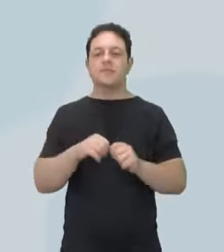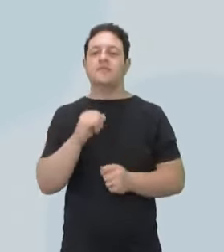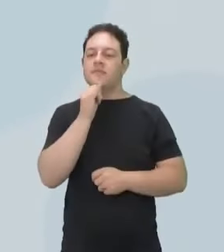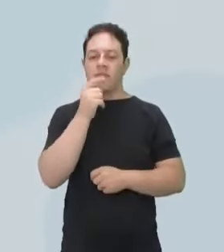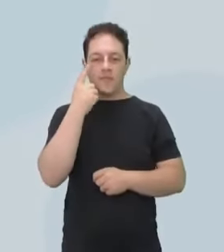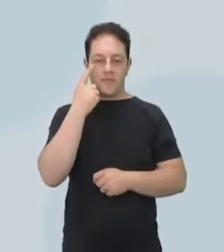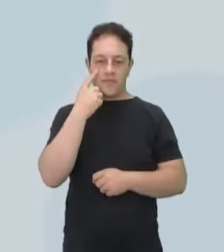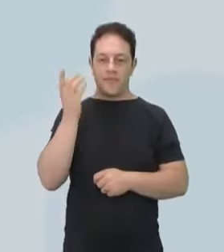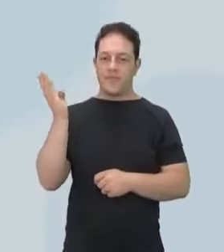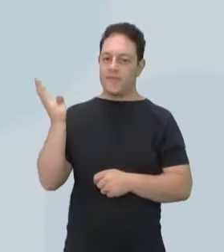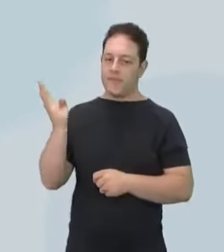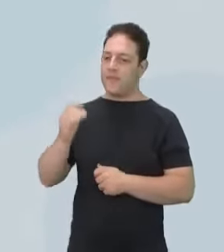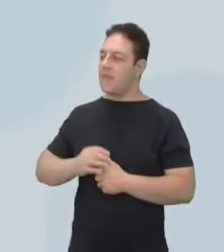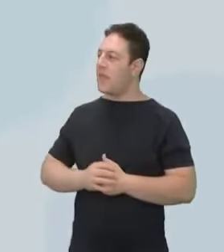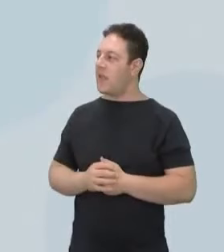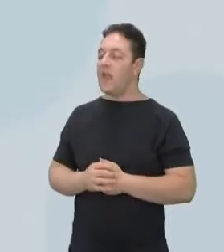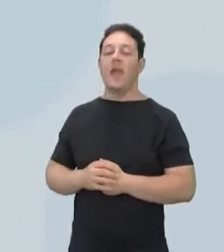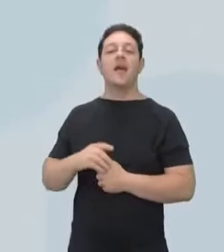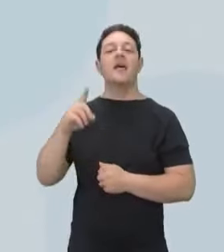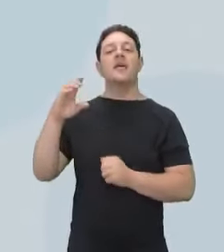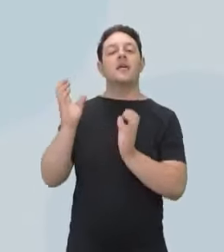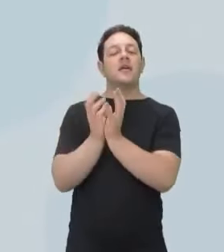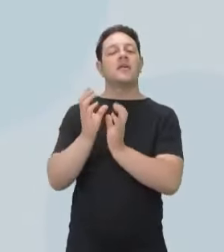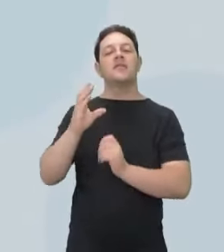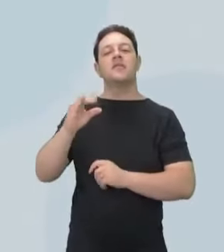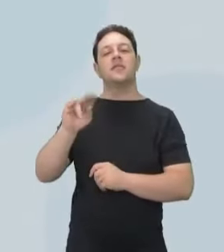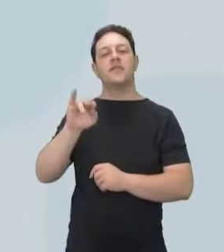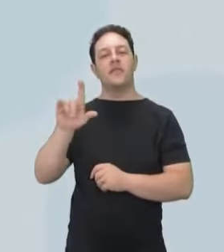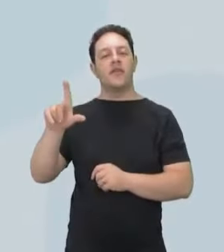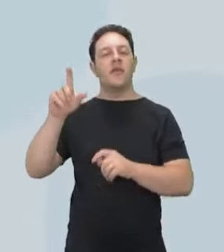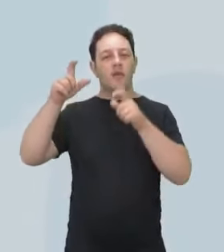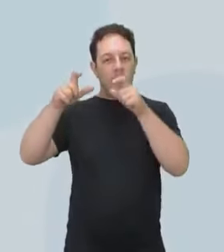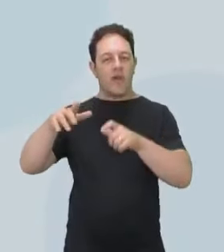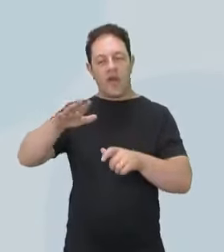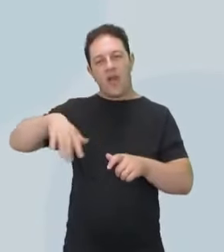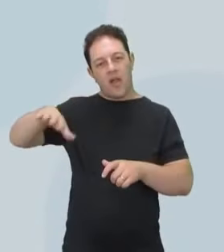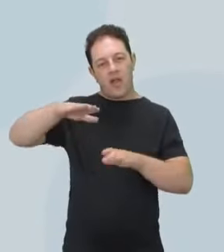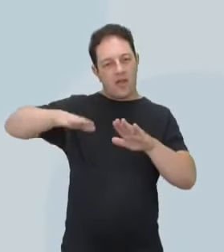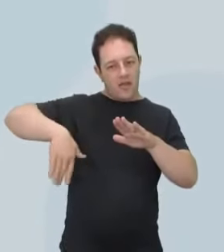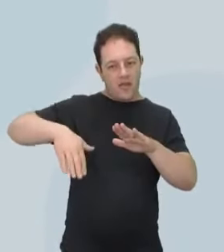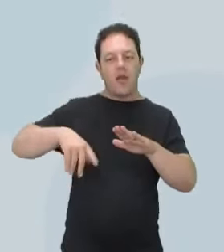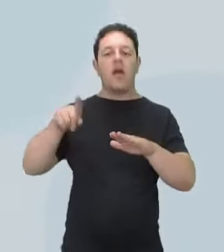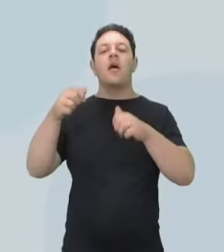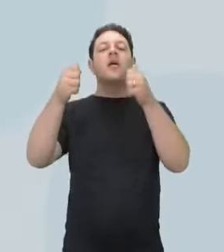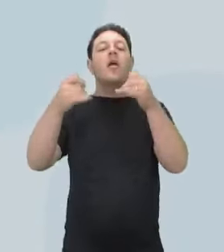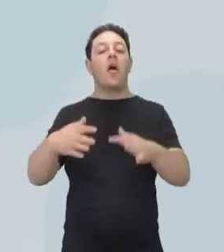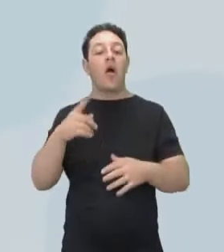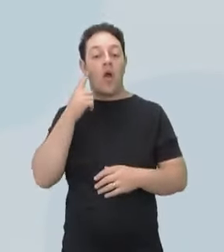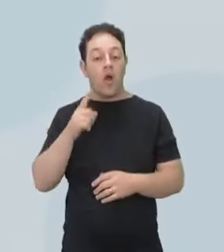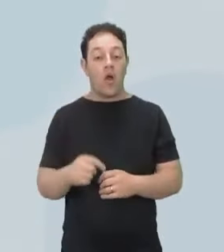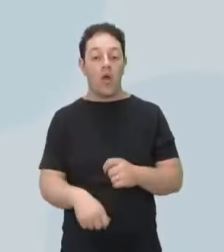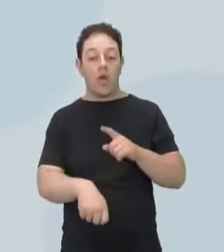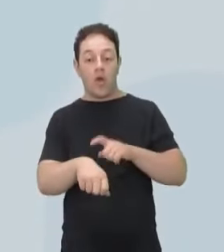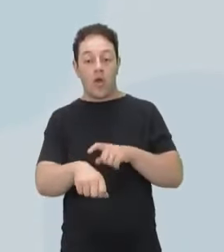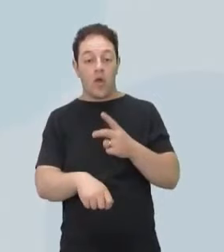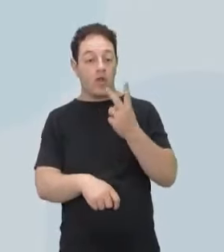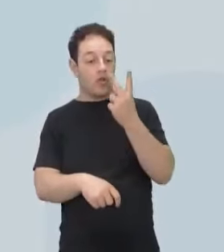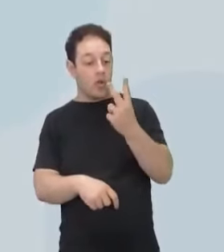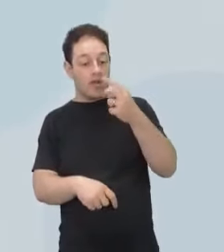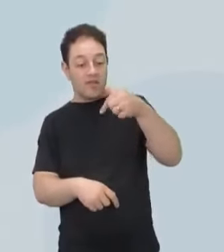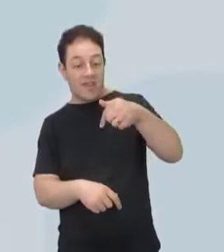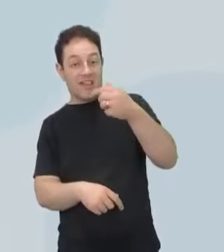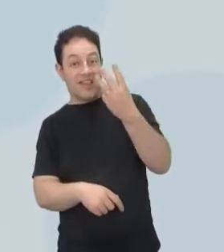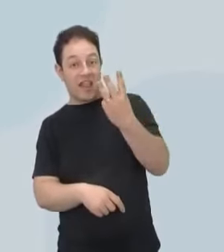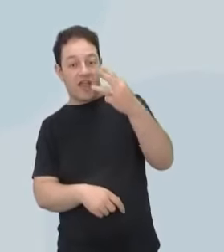um alerta que foi dado pela Defesa Civil, né, para o litoral norte, e dá uma olhada, ó, 273